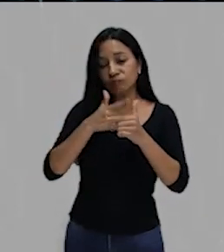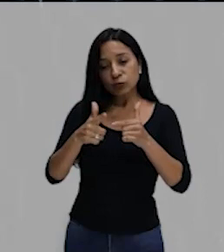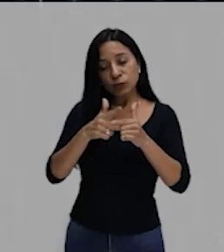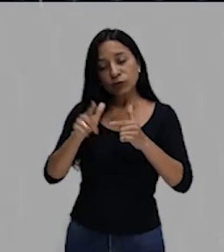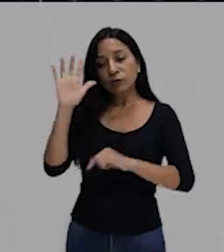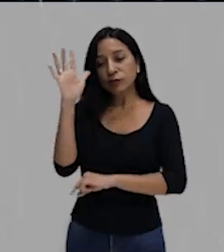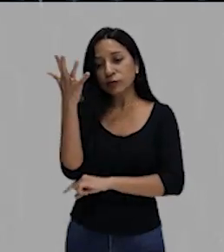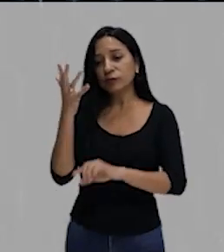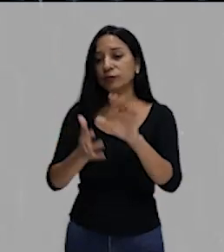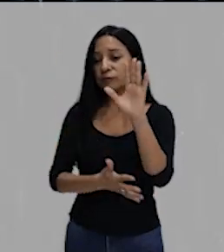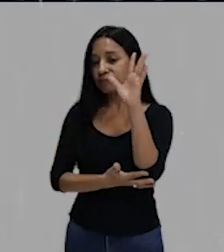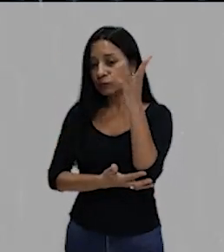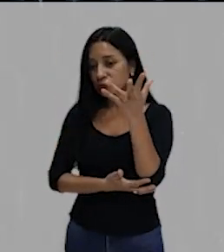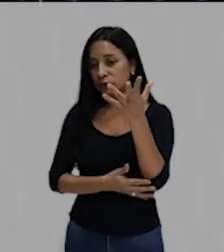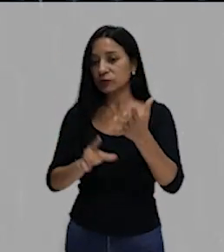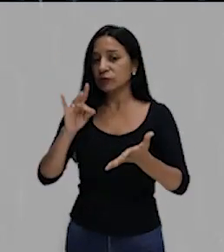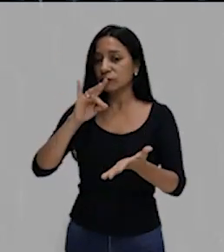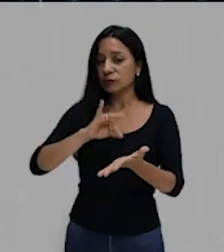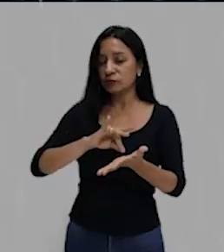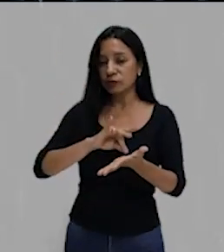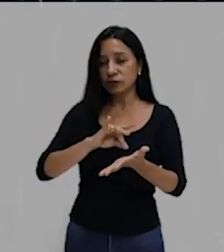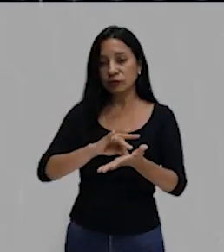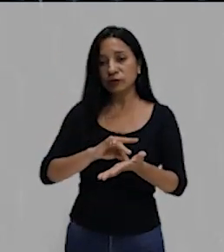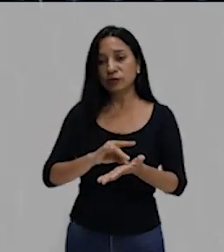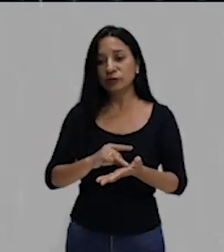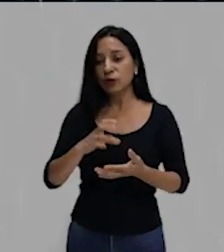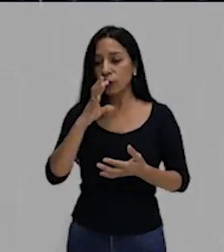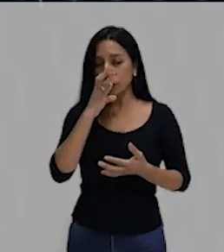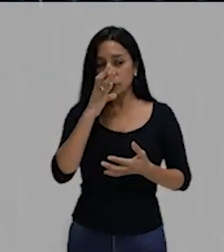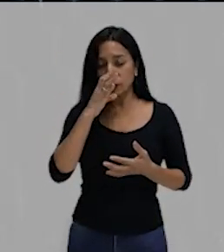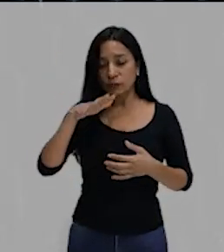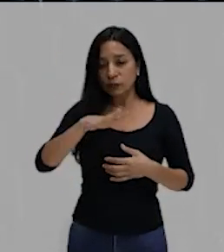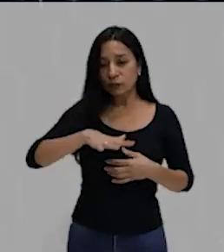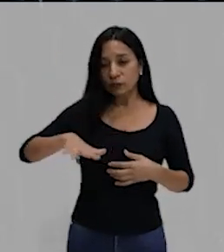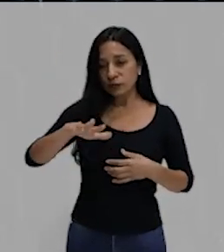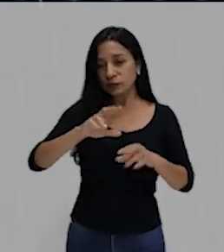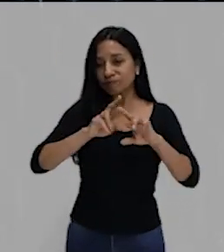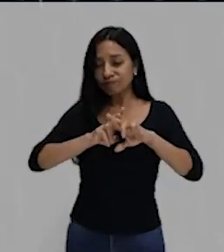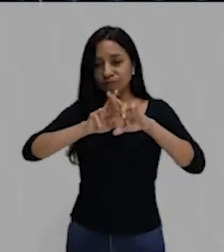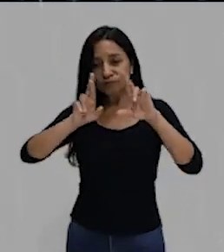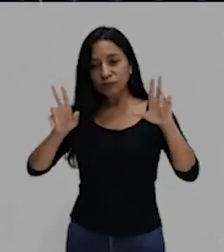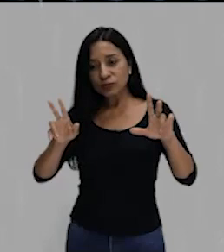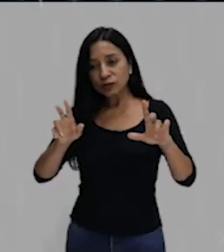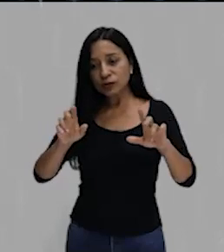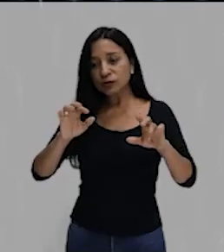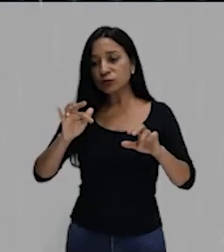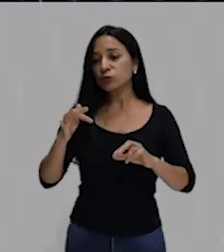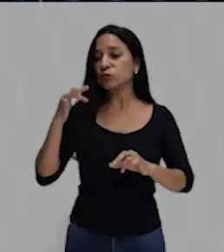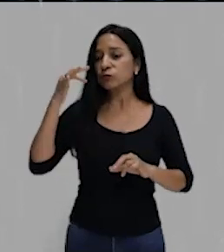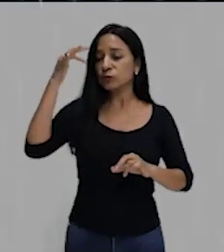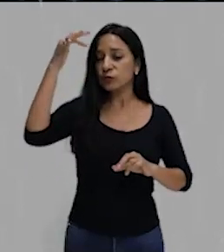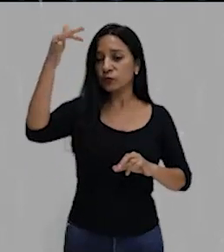que um ambiente hoje ele é totalmente diferente do que ele vai ser daqui a 10, 20 anos.